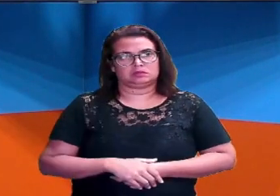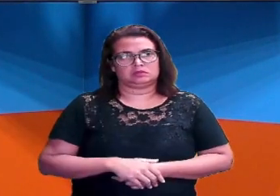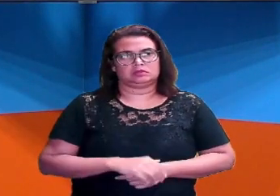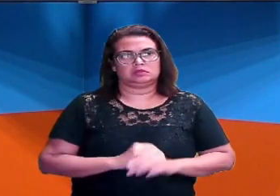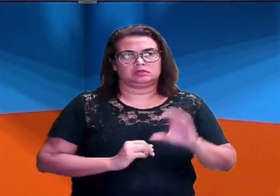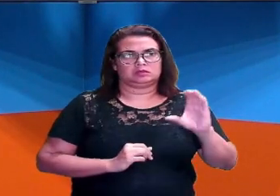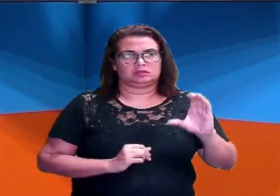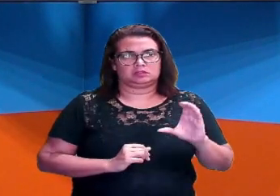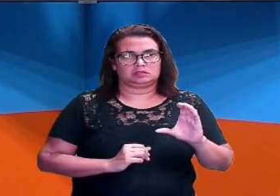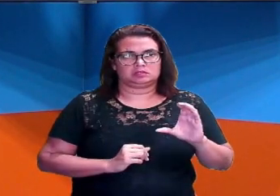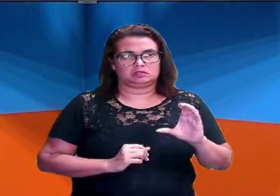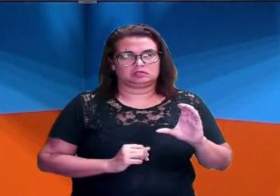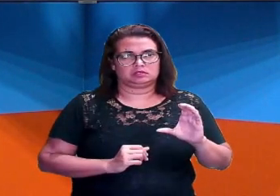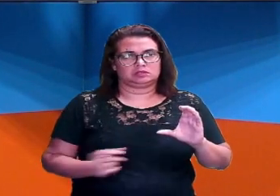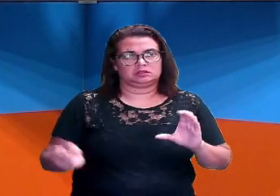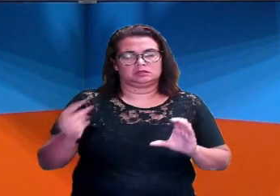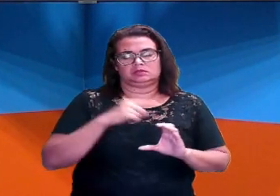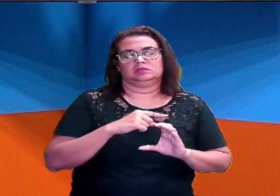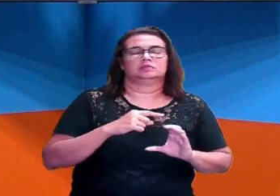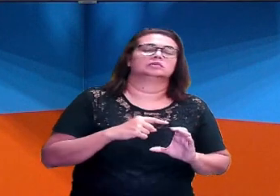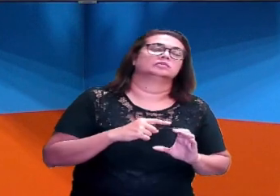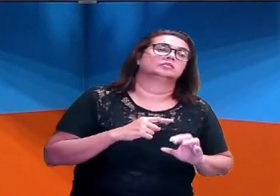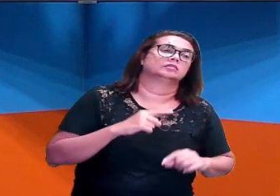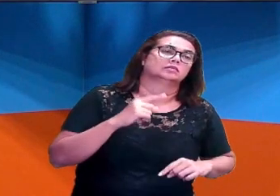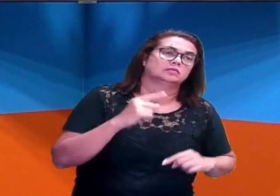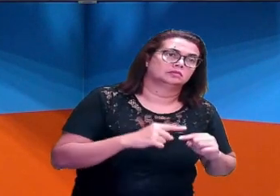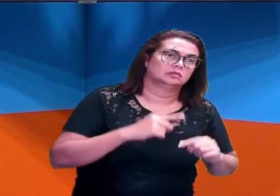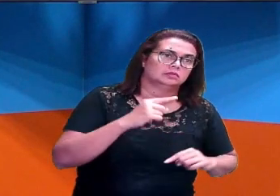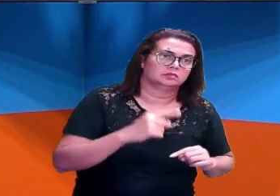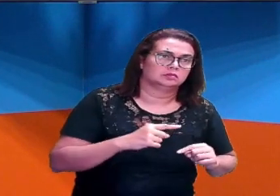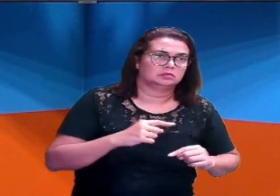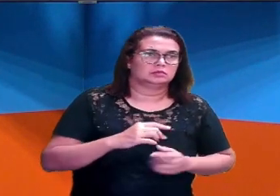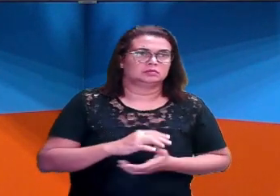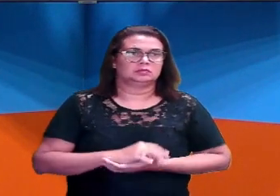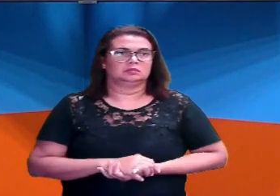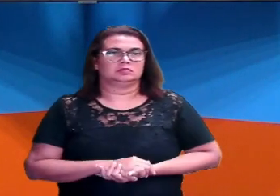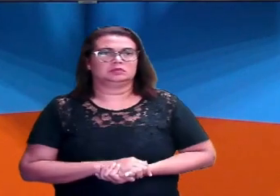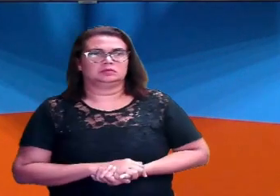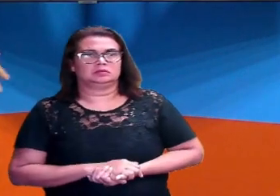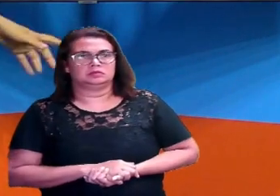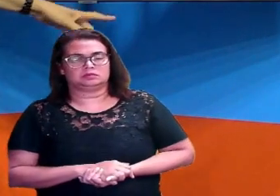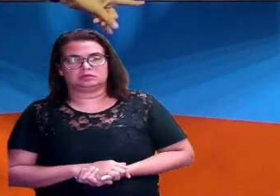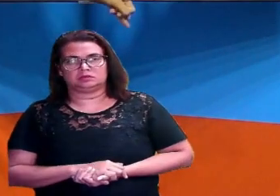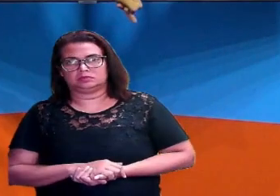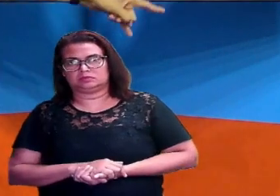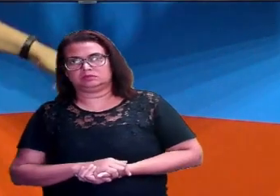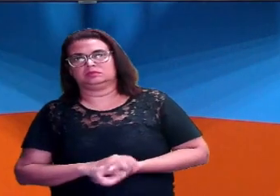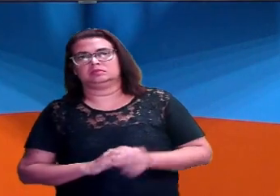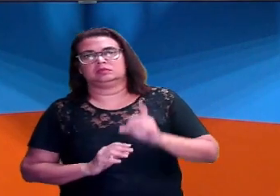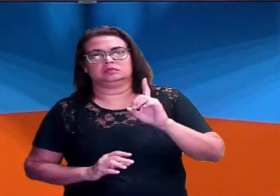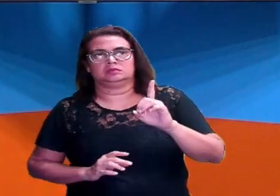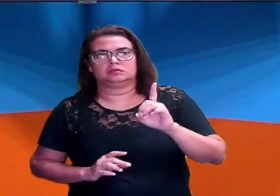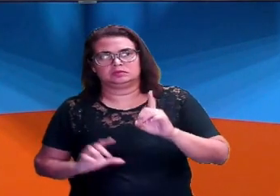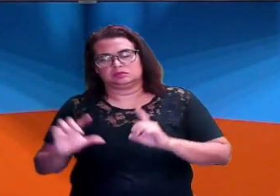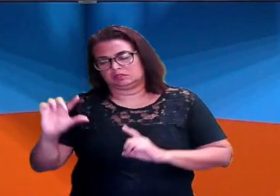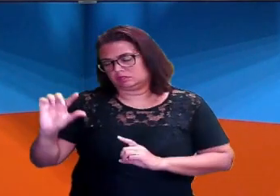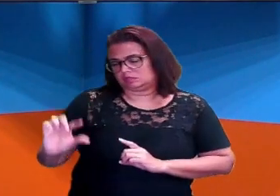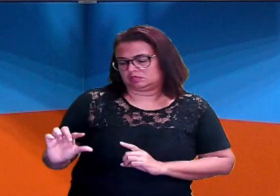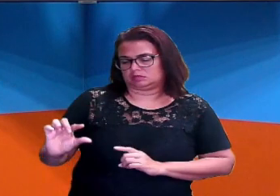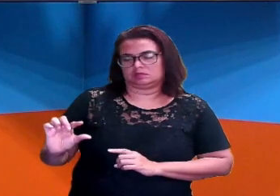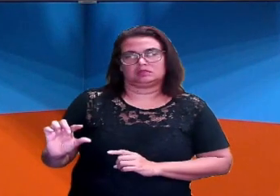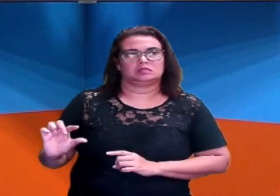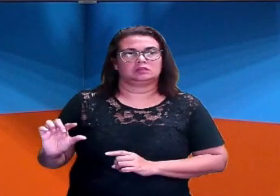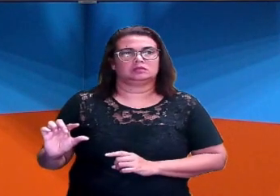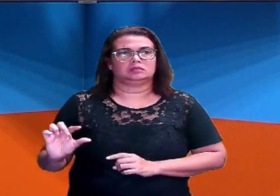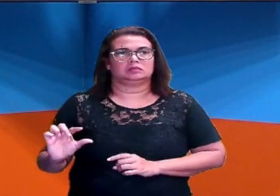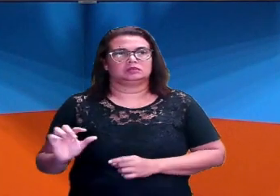letra C, essa outra lata aqui, opa, apareceu. E letra D, aqui